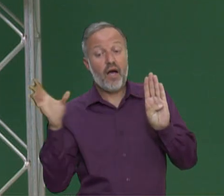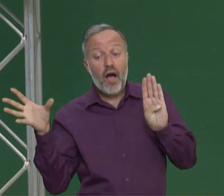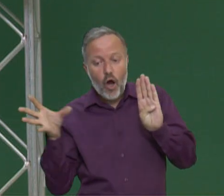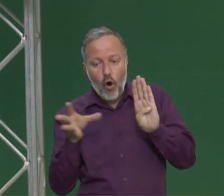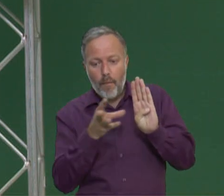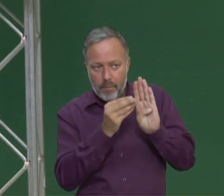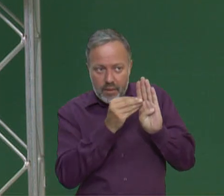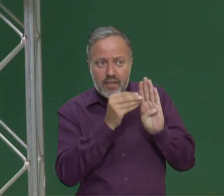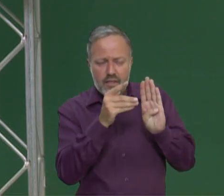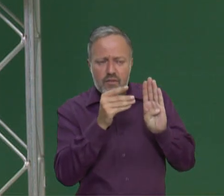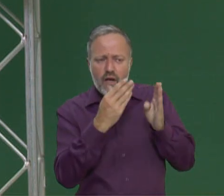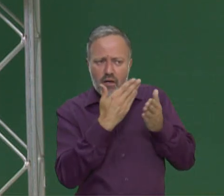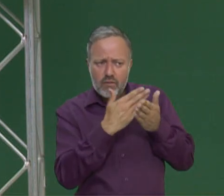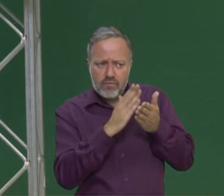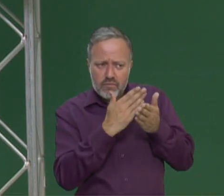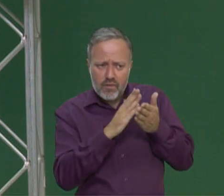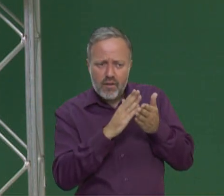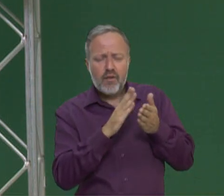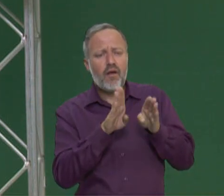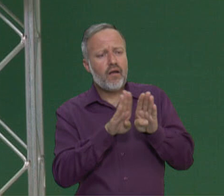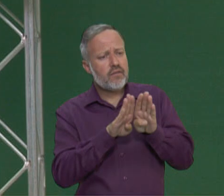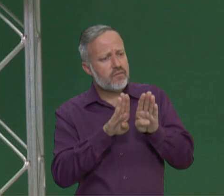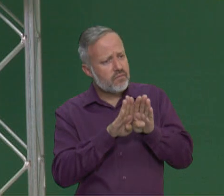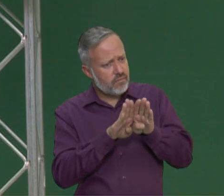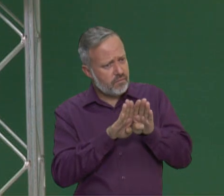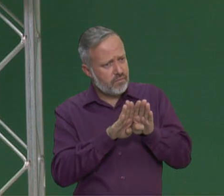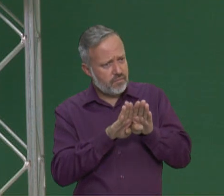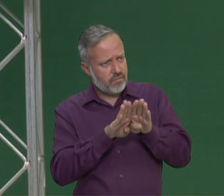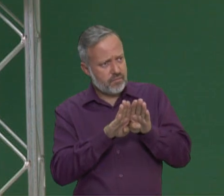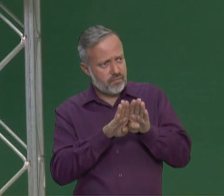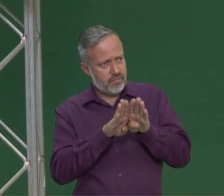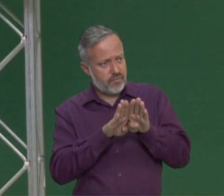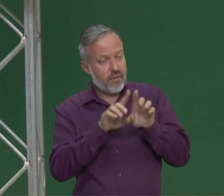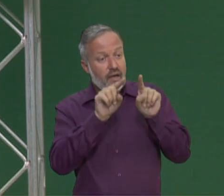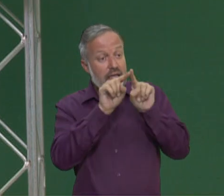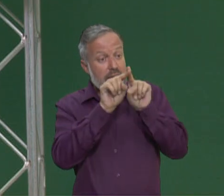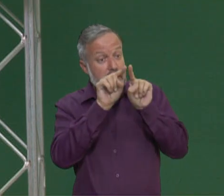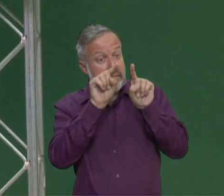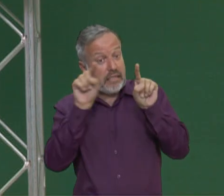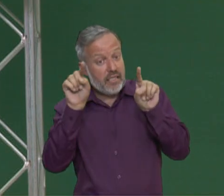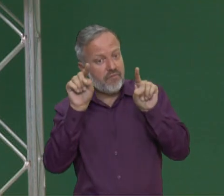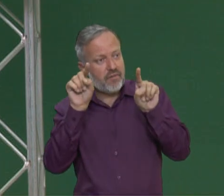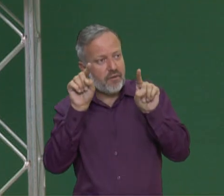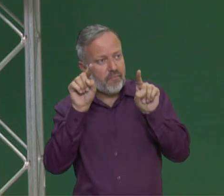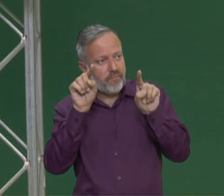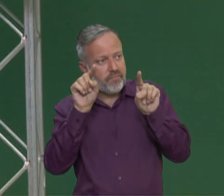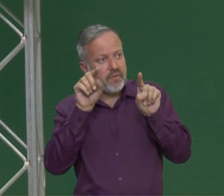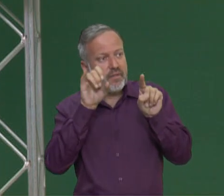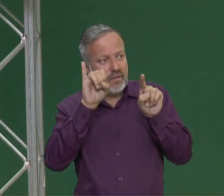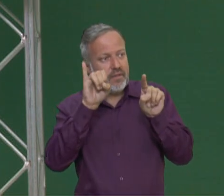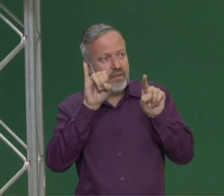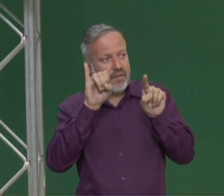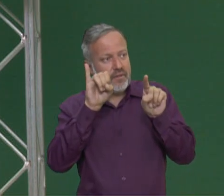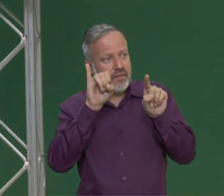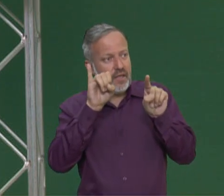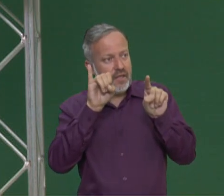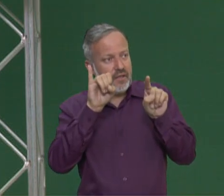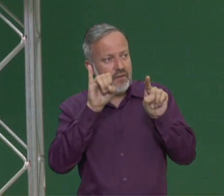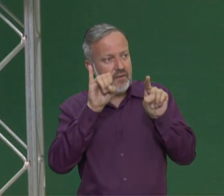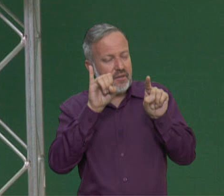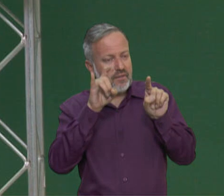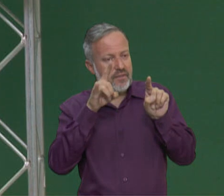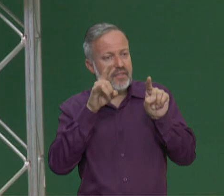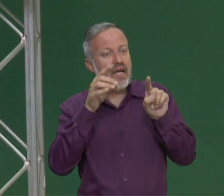caderno também. Grife o erro para ele ficar destacado e, se necessário, reescreva a